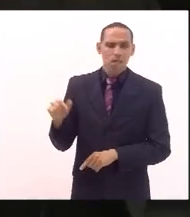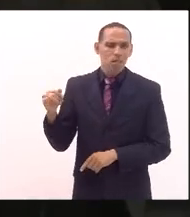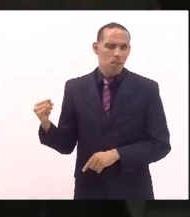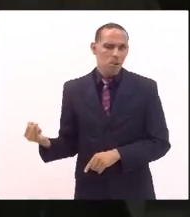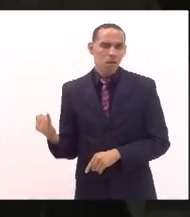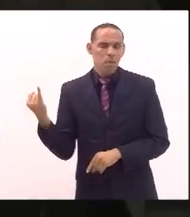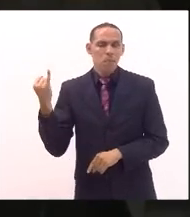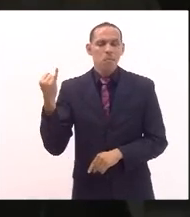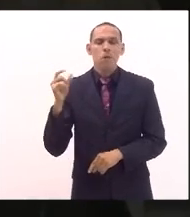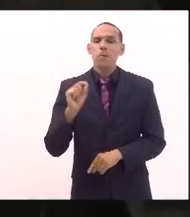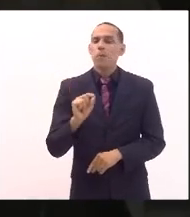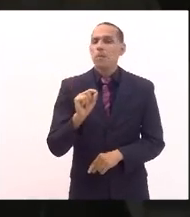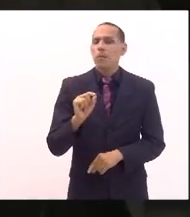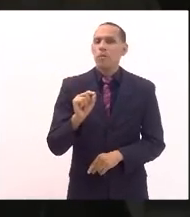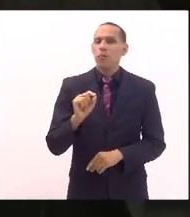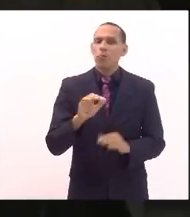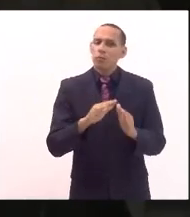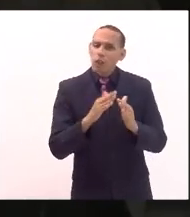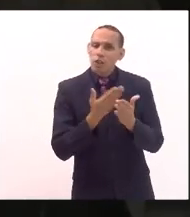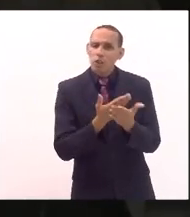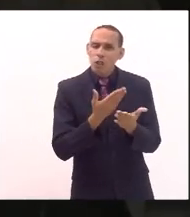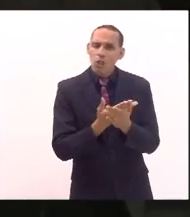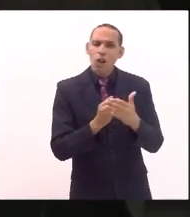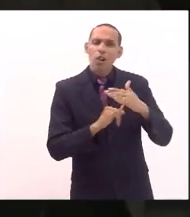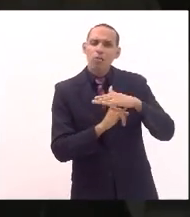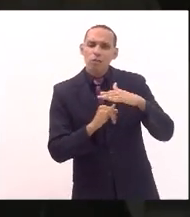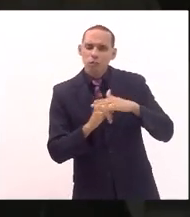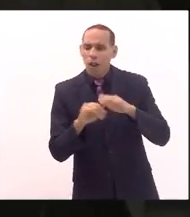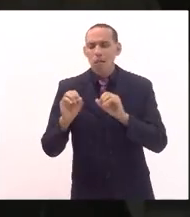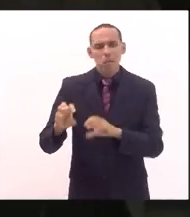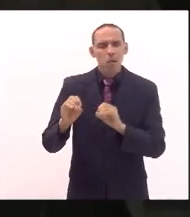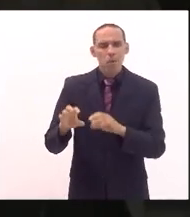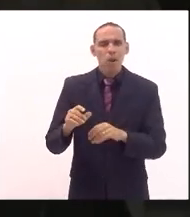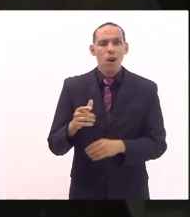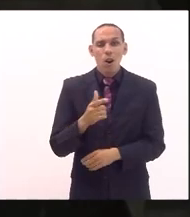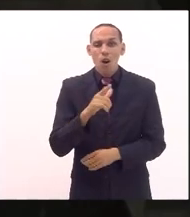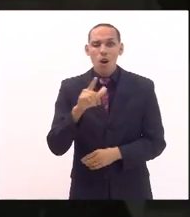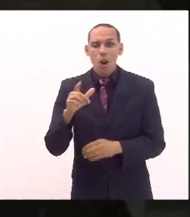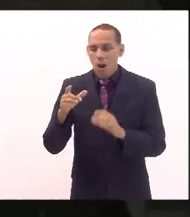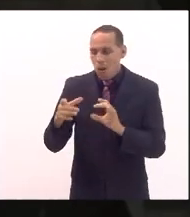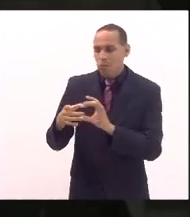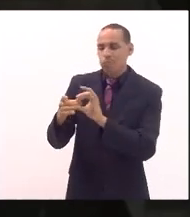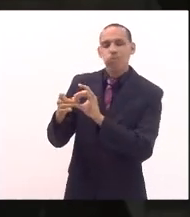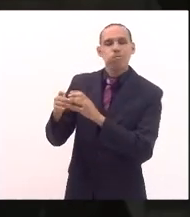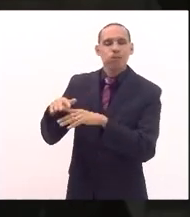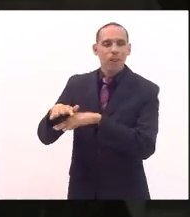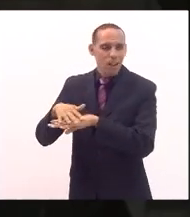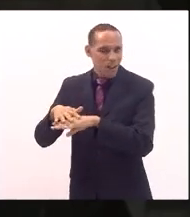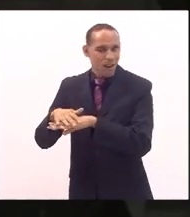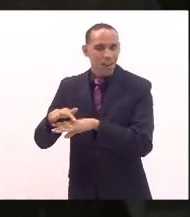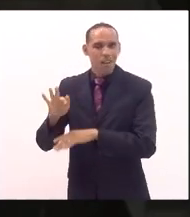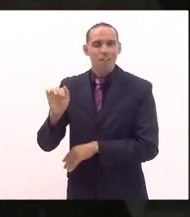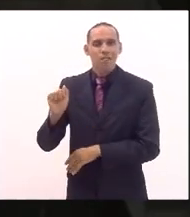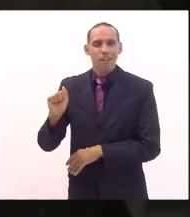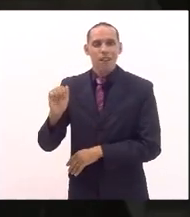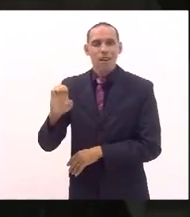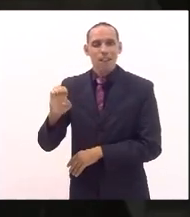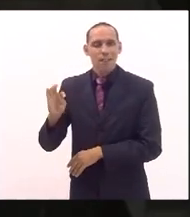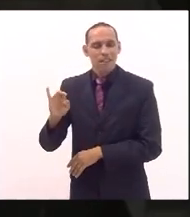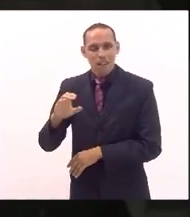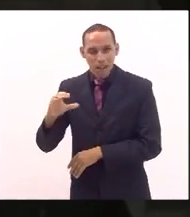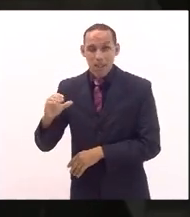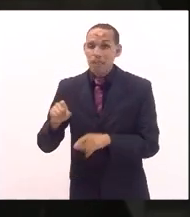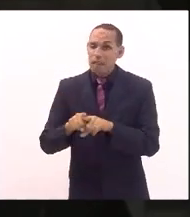das escolas instituições educacionais que a que constituem a sua rede do valoroso